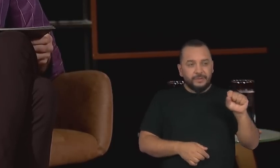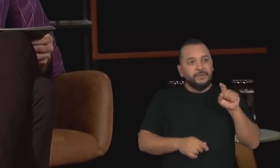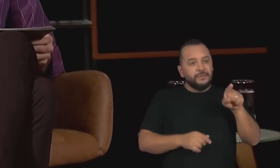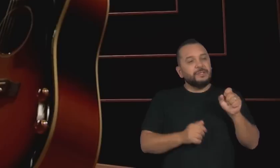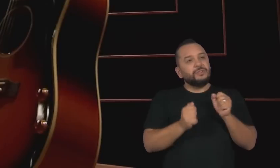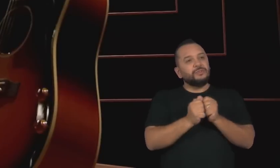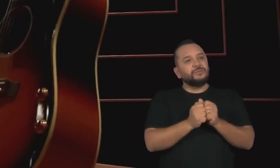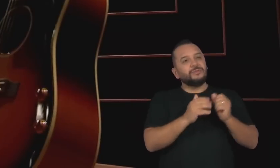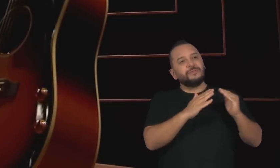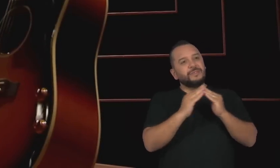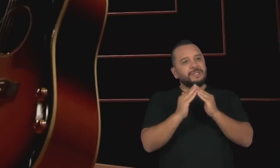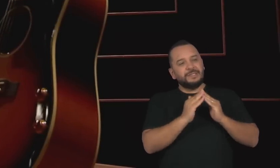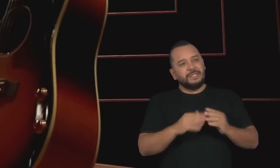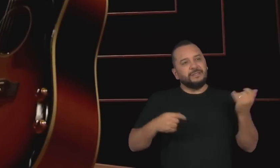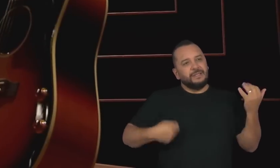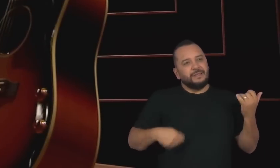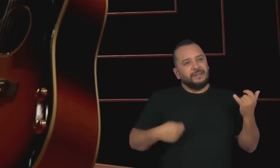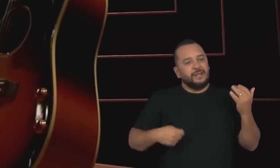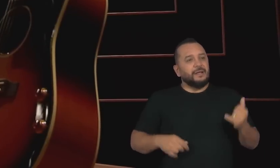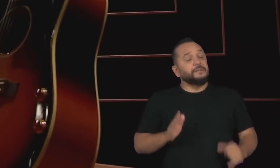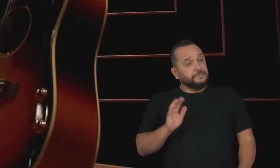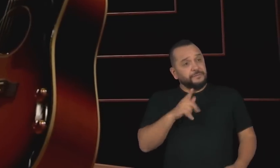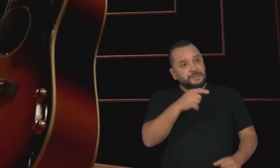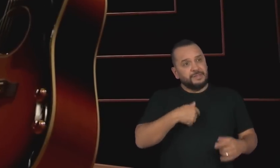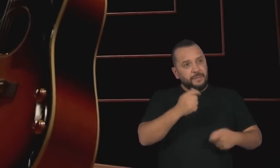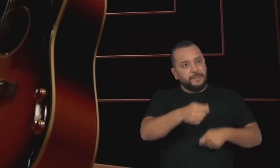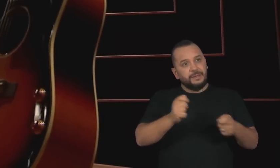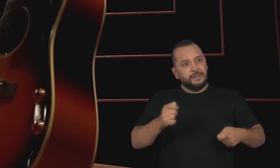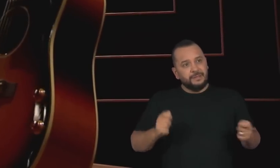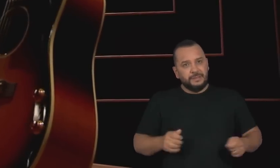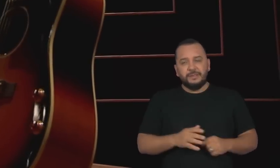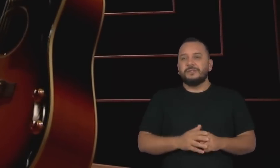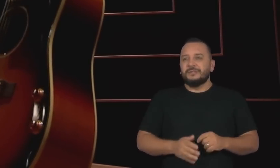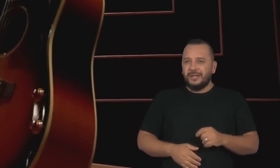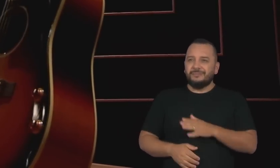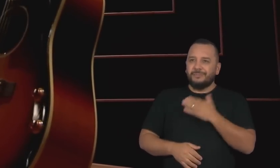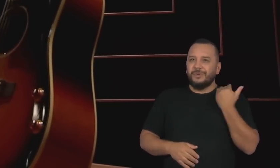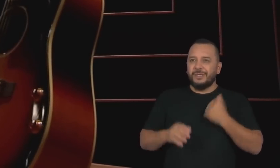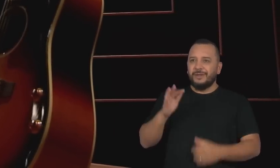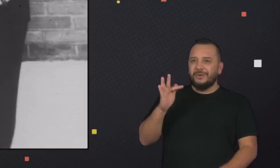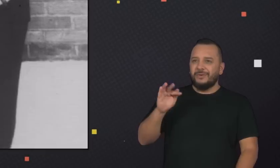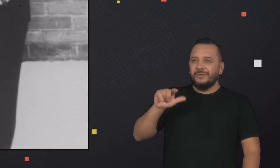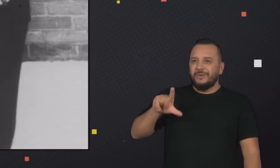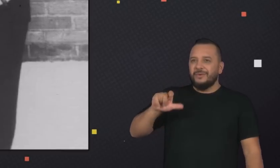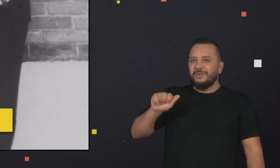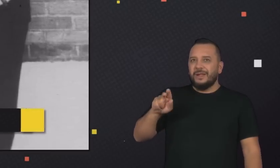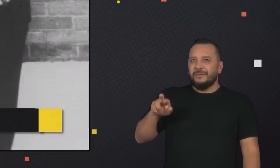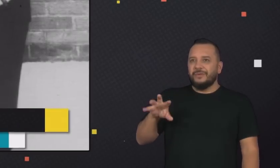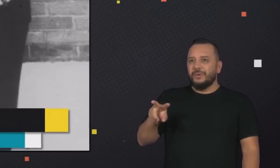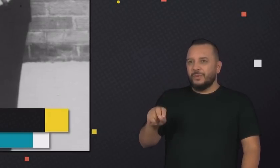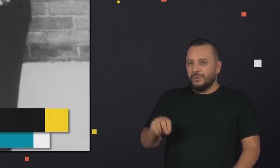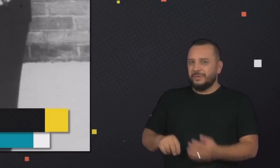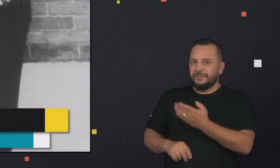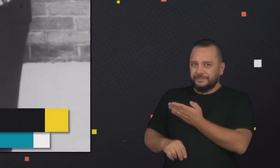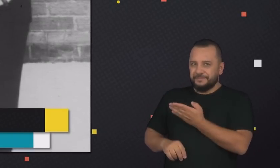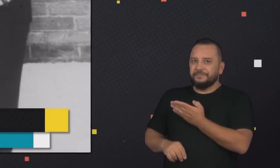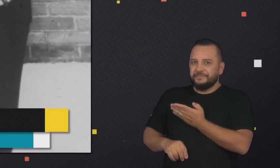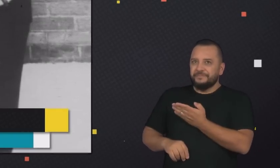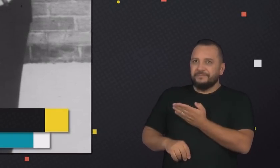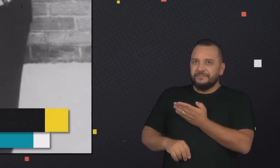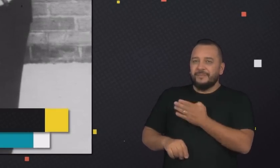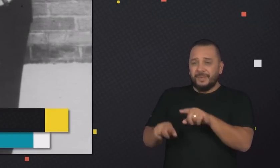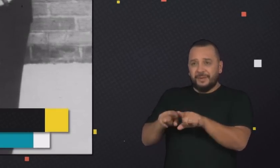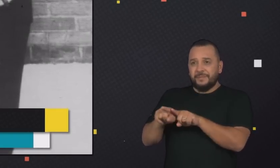tocava guitarra, Sim. tal, você foi lá tocar Flávio, bateria. faleceu. O Flávio Faleceu, Martins né? Figueiredo, sim. Os irmãos